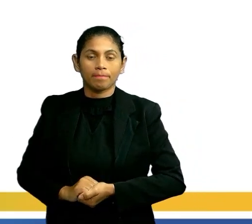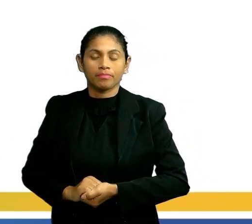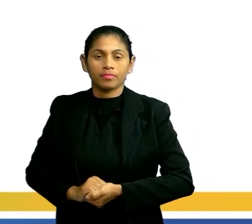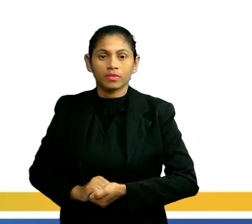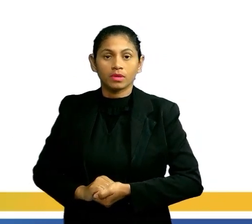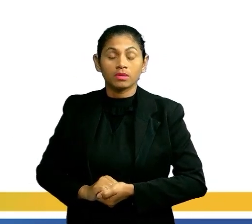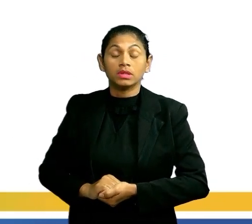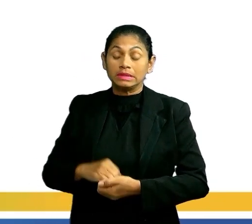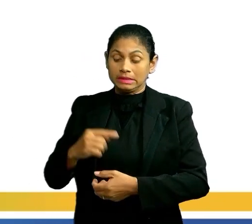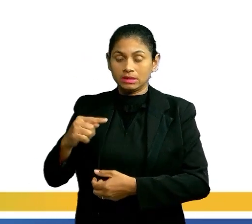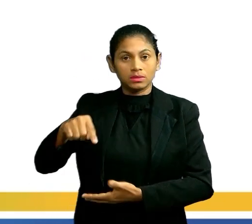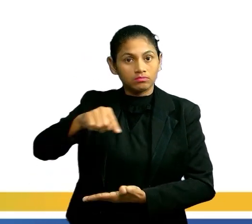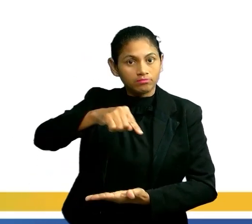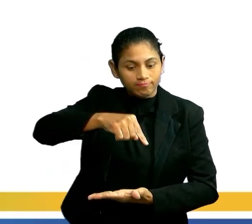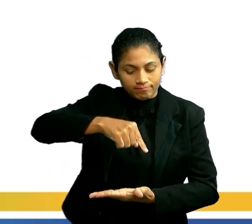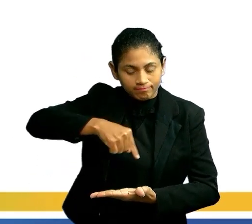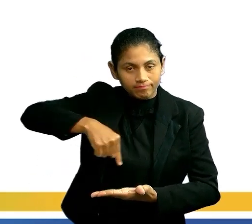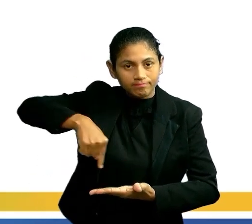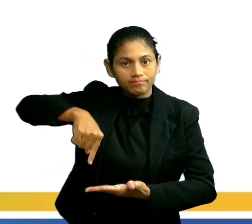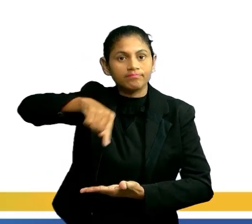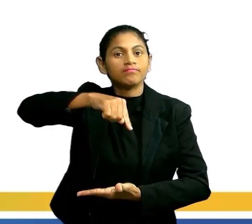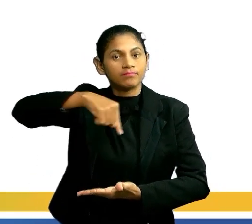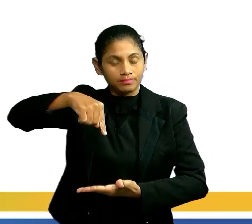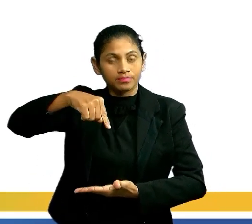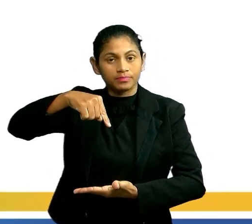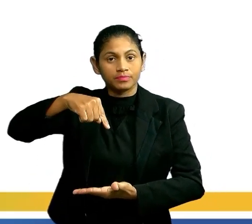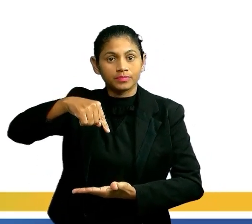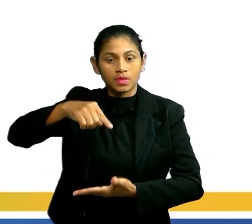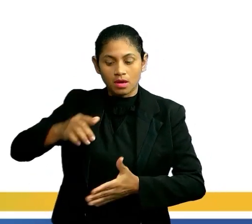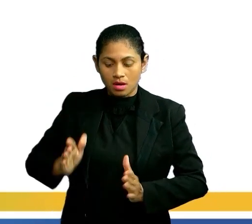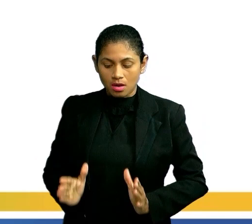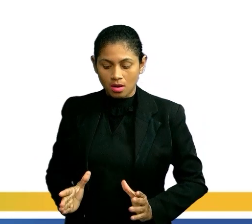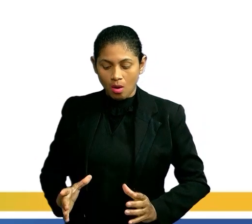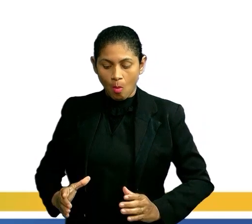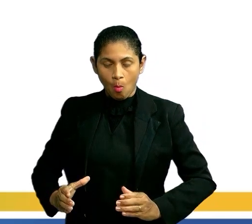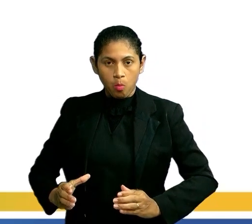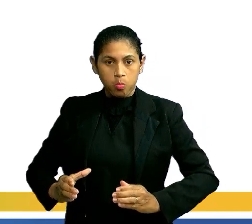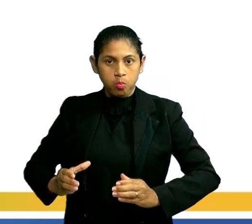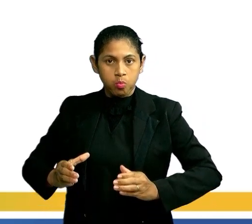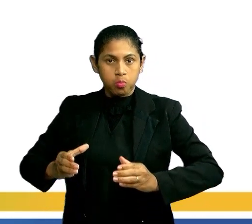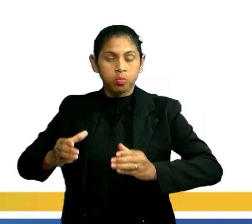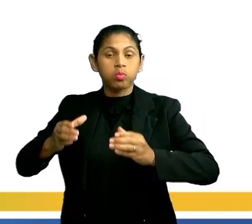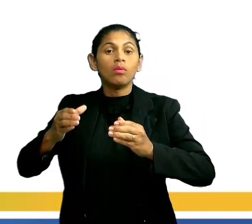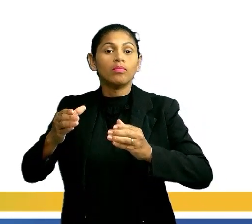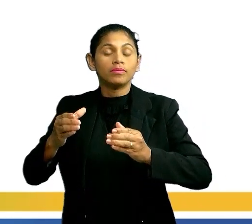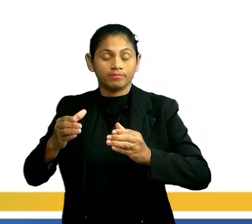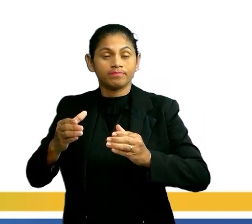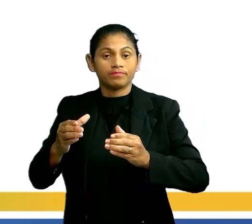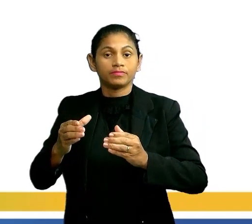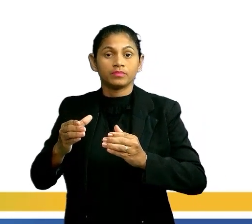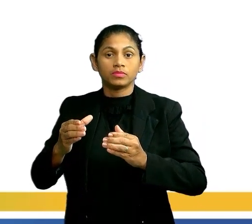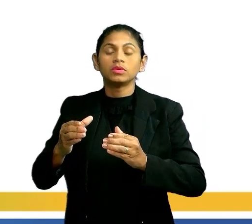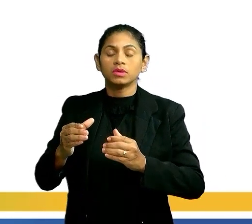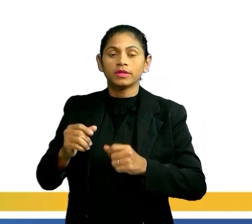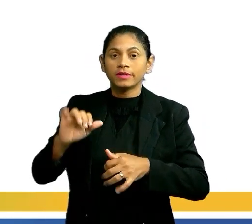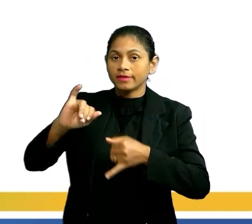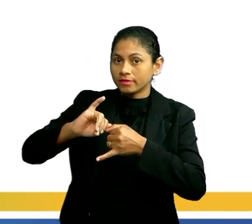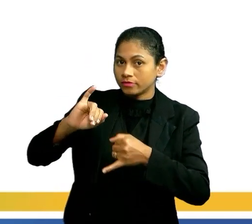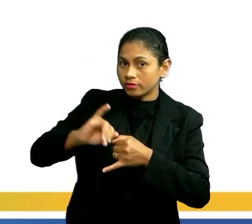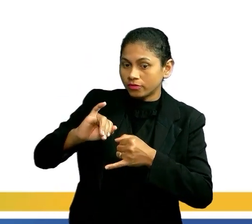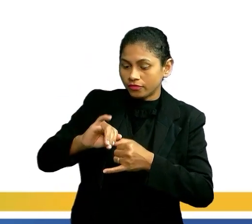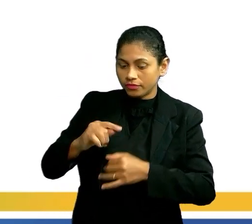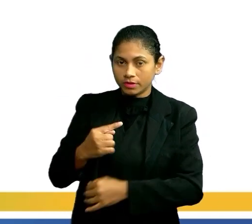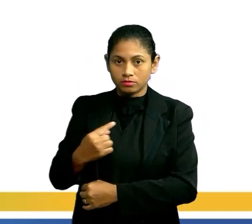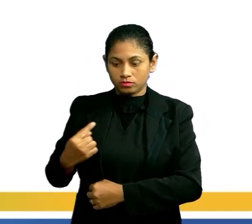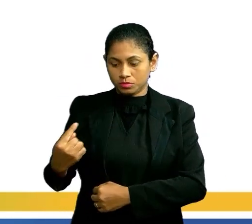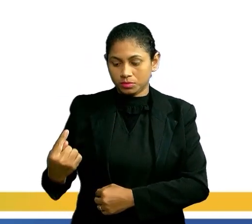são círculos, beleza? Entre si. E a área lateral que conecta nessas duas faces, por ser construído por meio da rotação